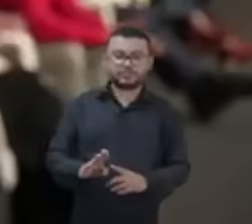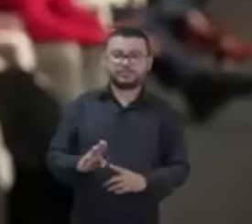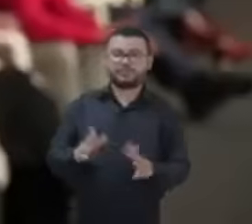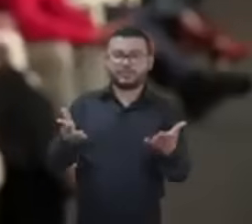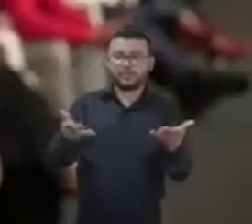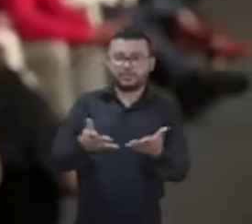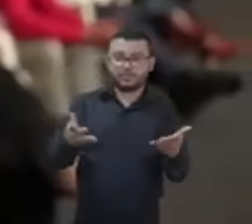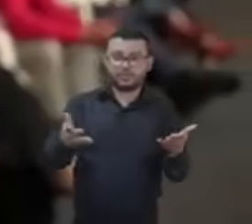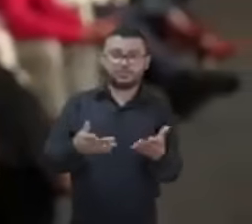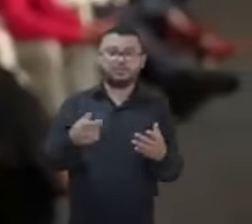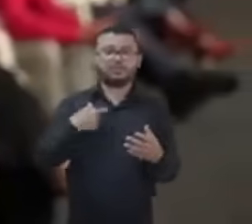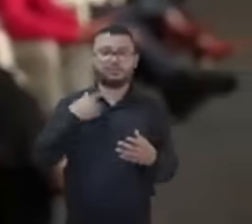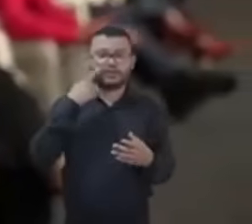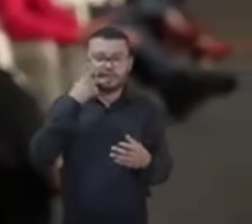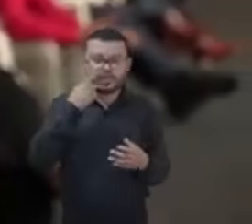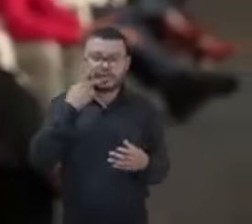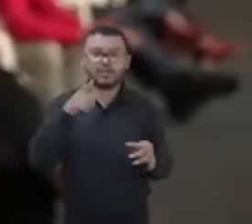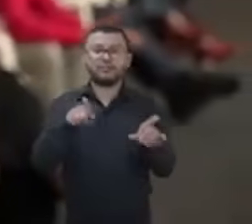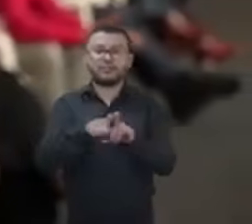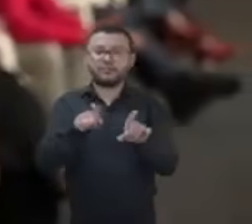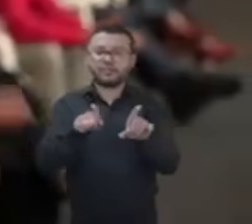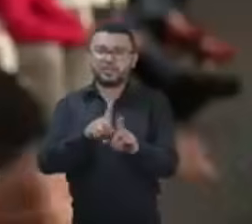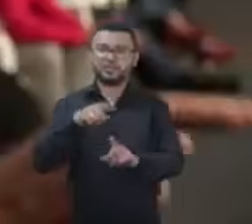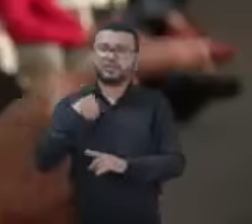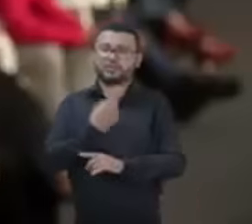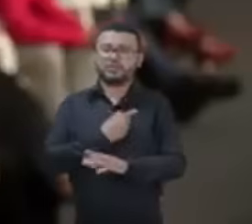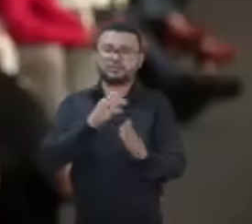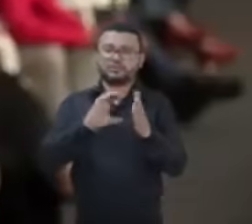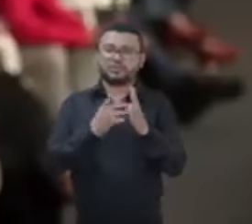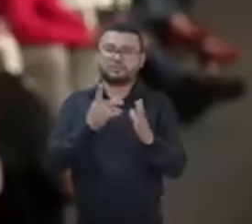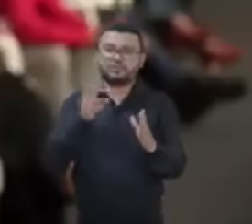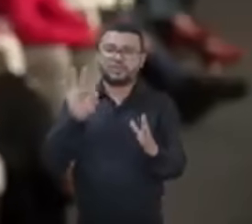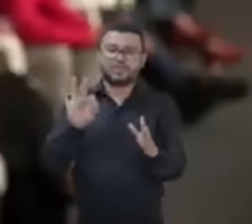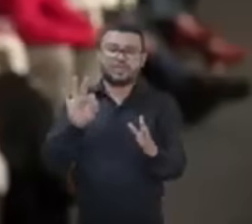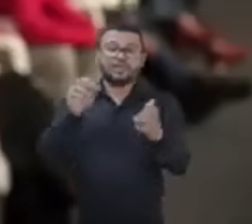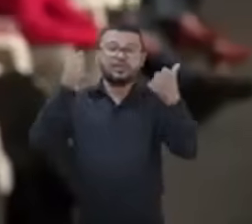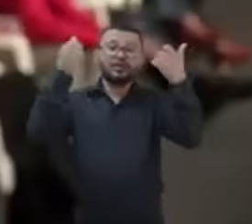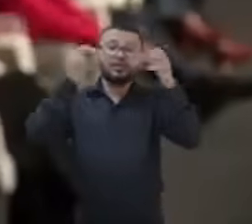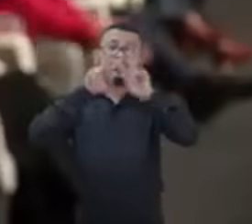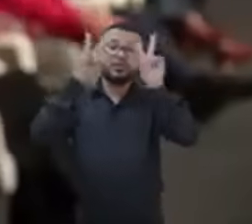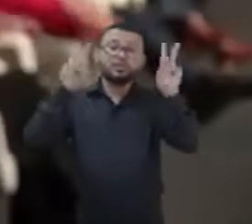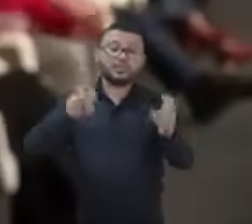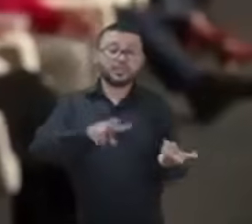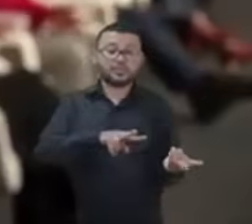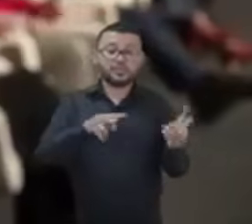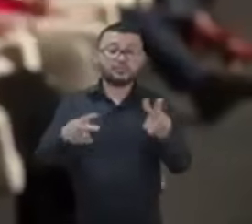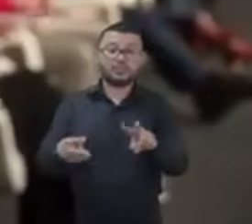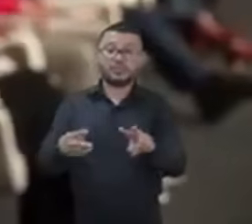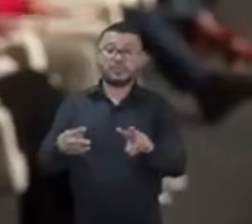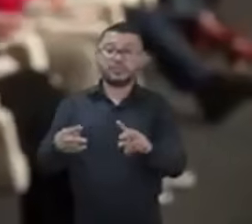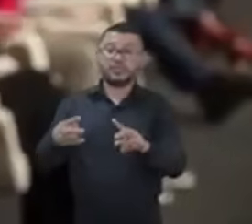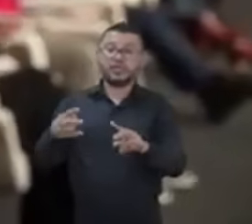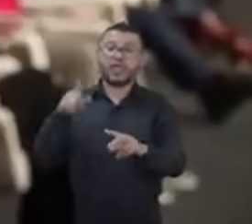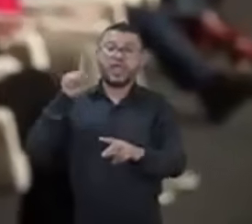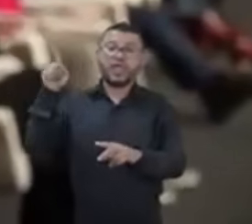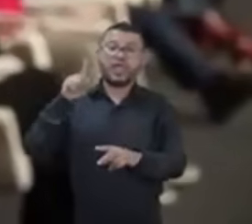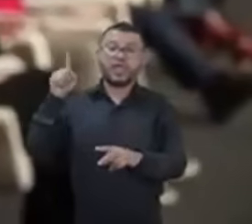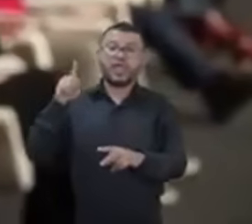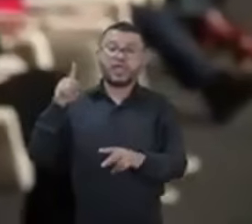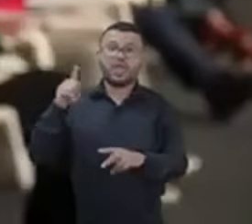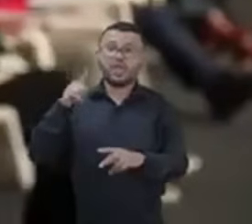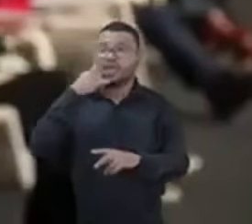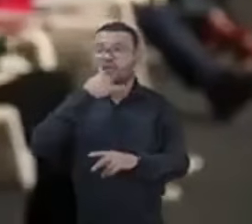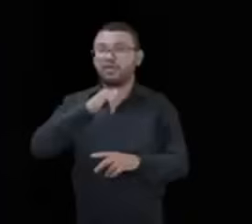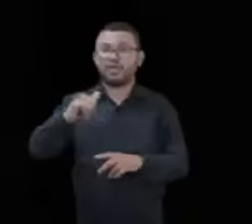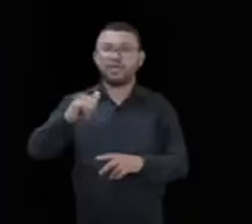que nós temos que ser o partido que formule sobre a transição energética. Se o Trump, que representa o